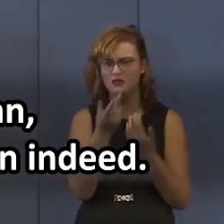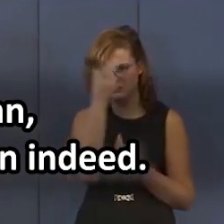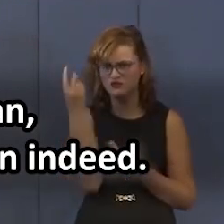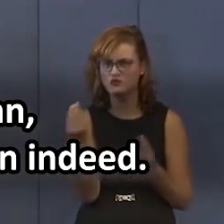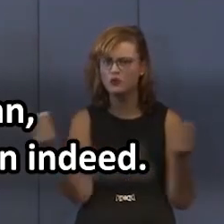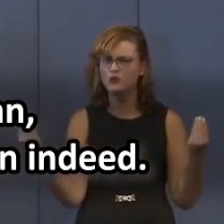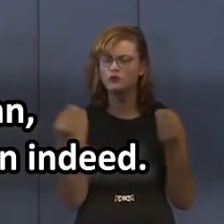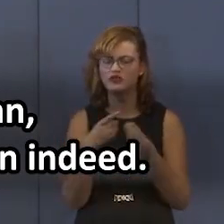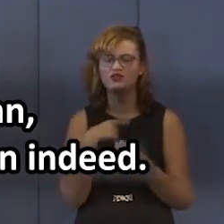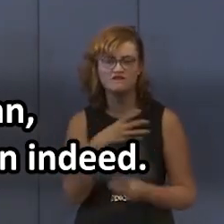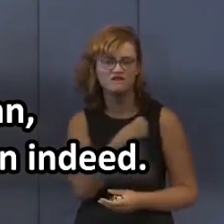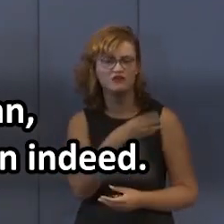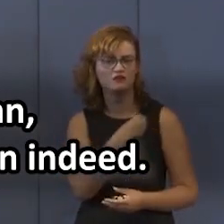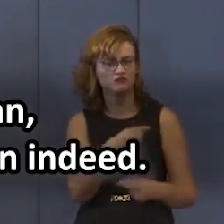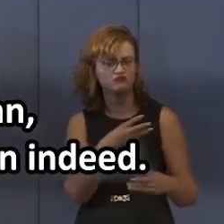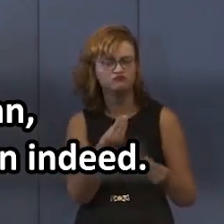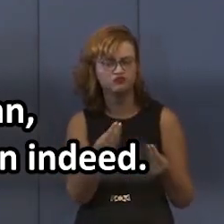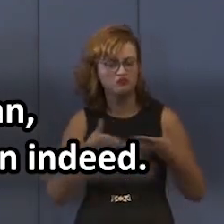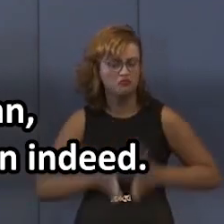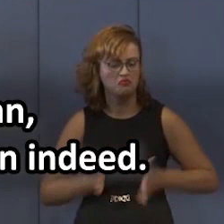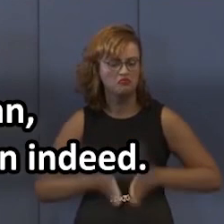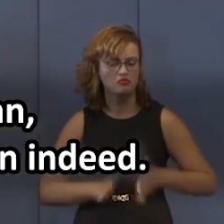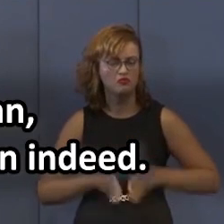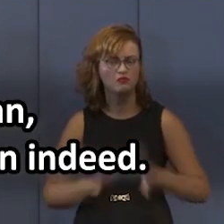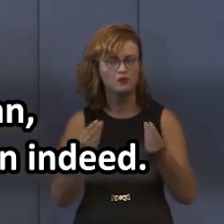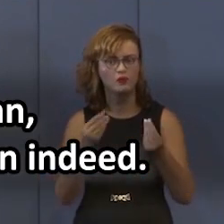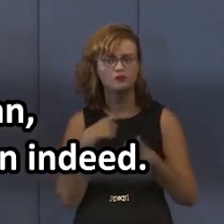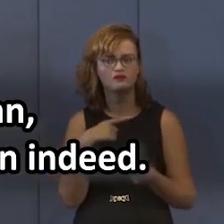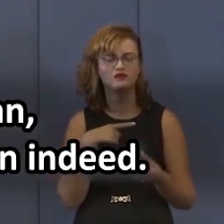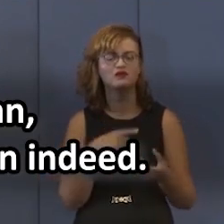de muitos filhos mesmo.